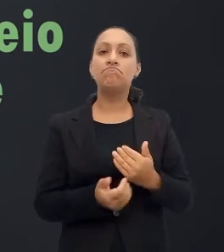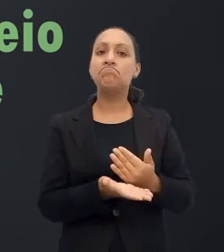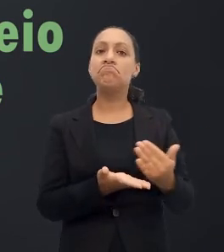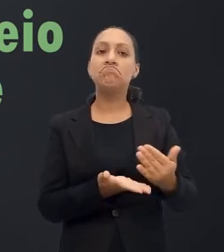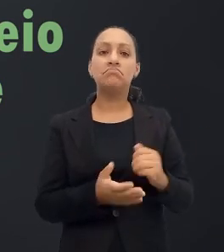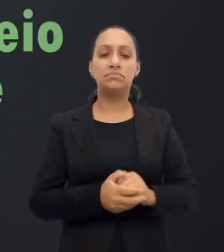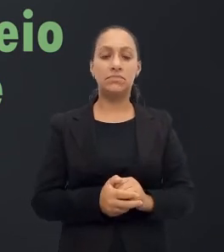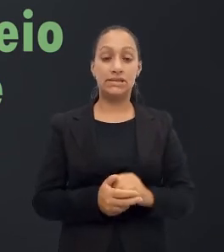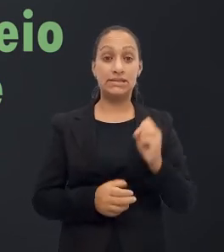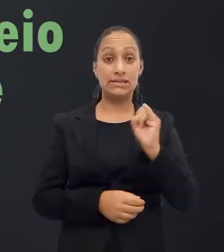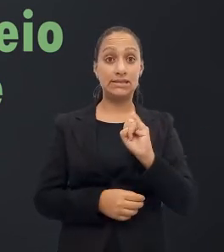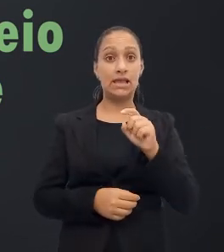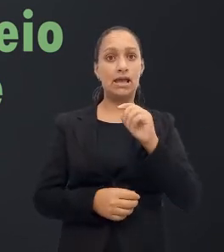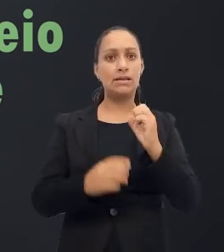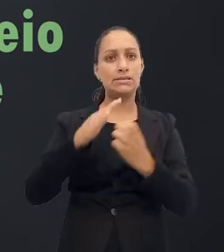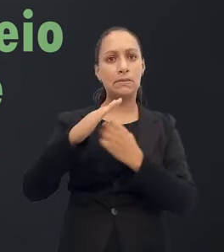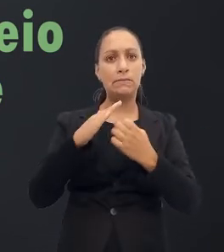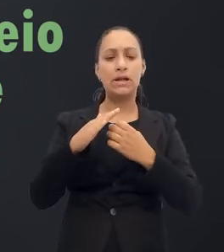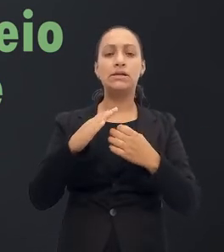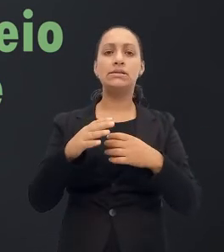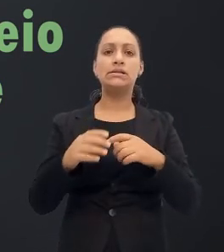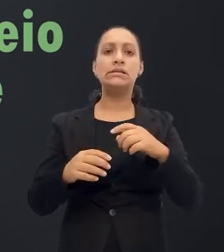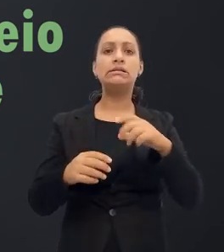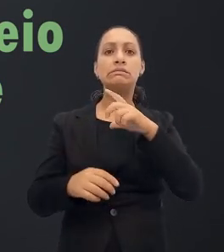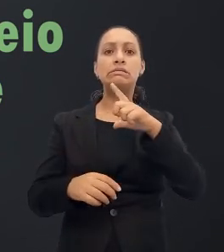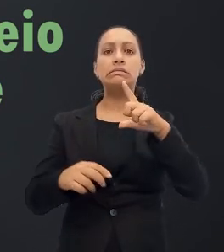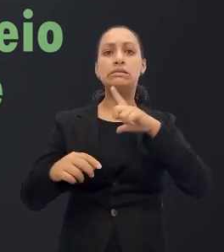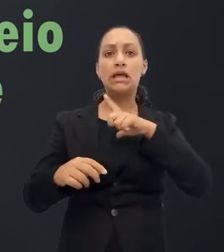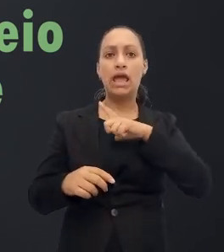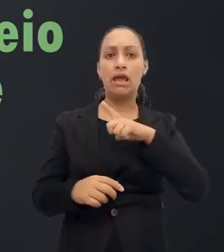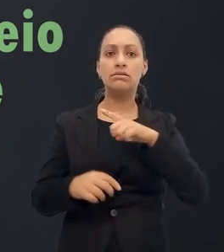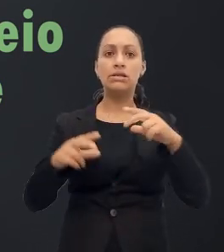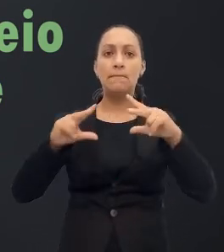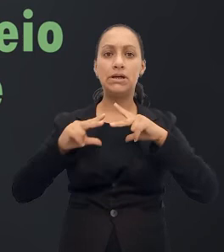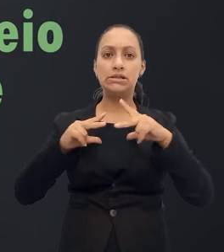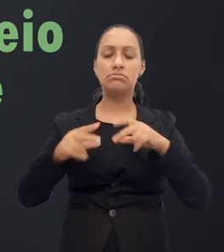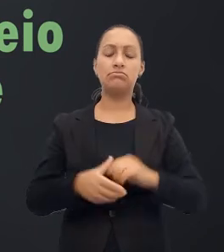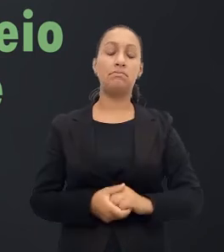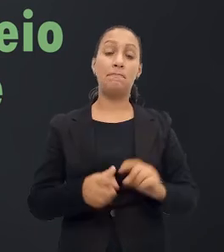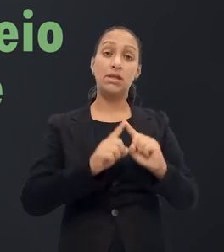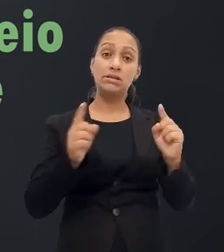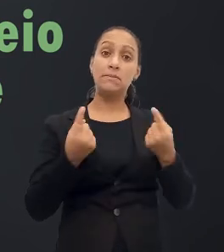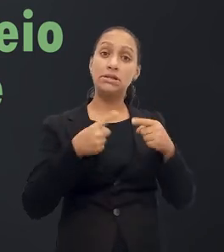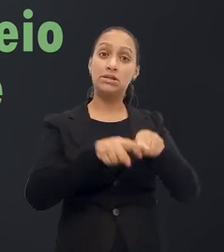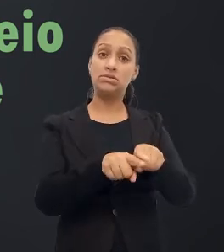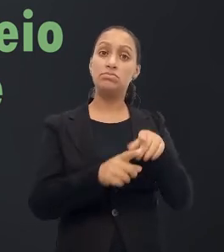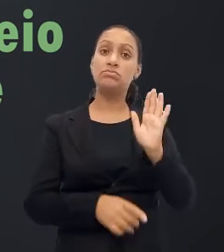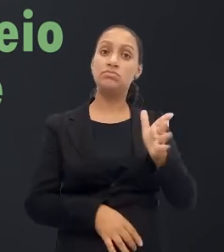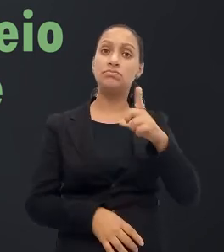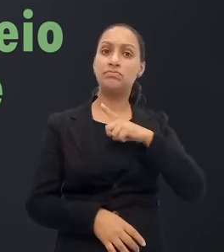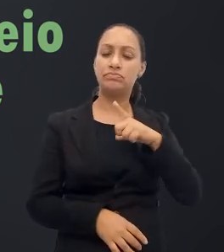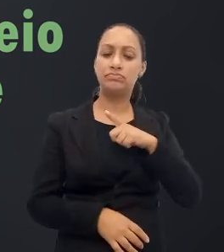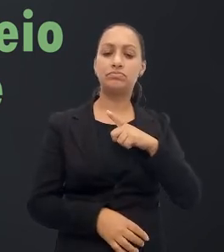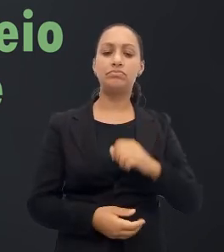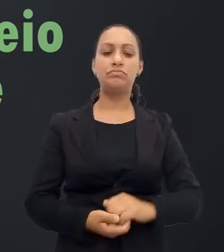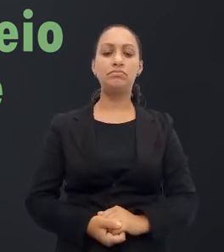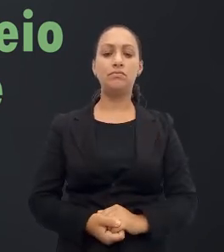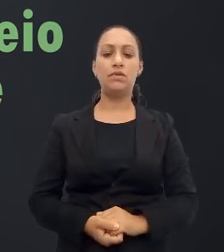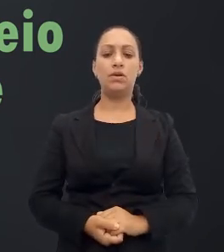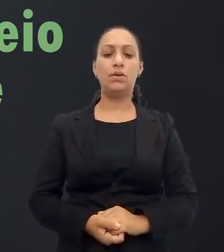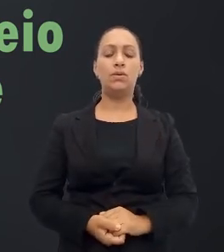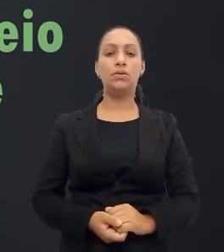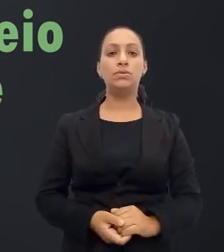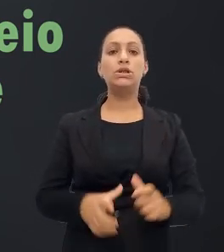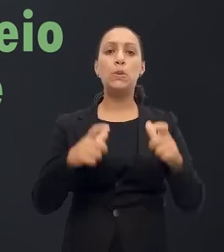dessas companhias, se ocorrer, porventura ocorrer essa privatização. Então, as parcerias aí que nós já temos estabelecidas com os órgãos e